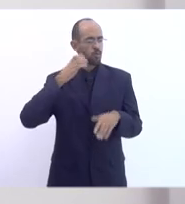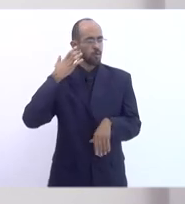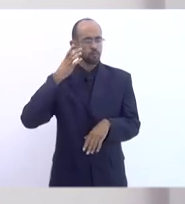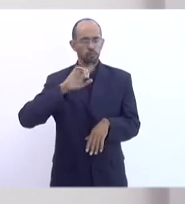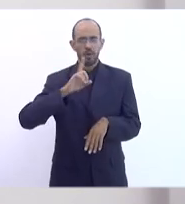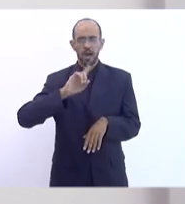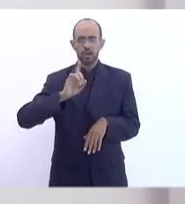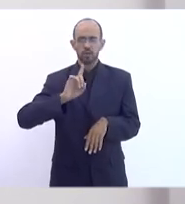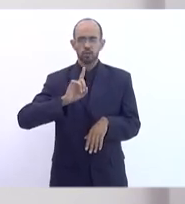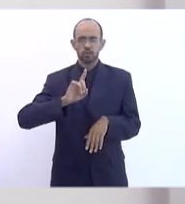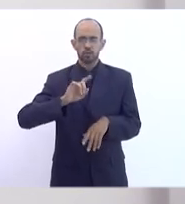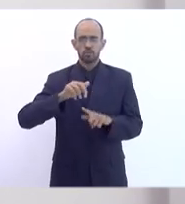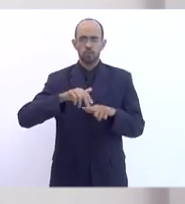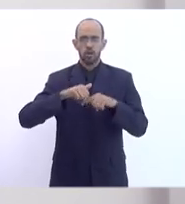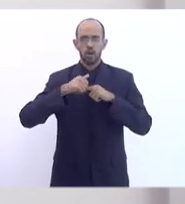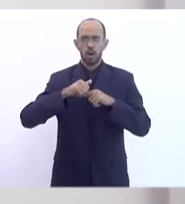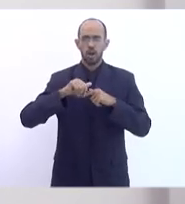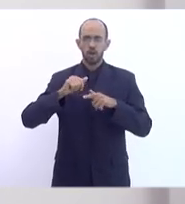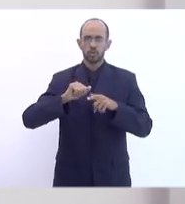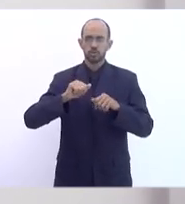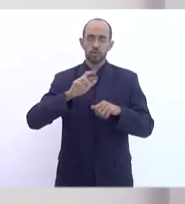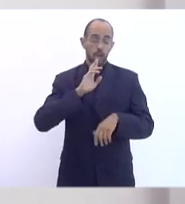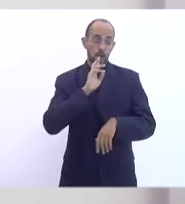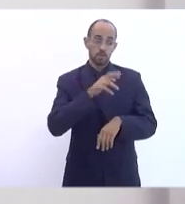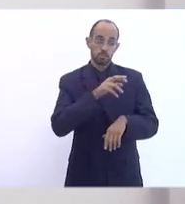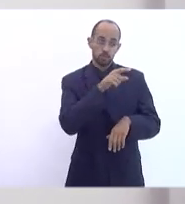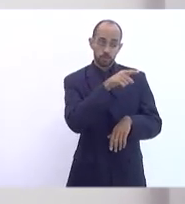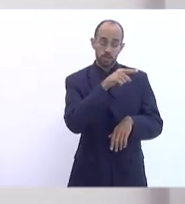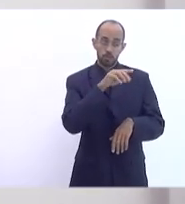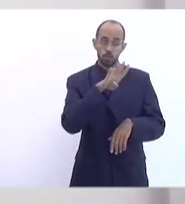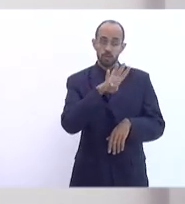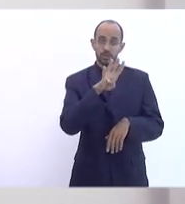fácil diante das Missões que nós temos responder